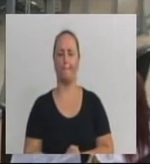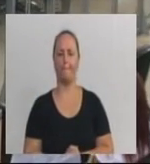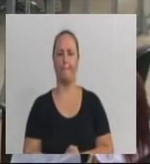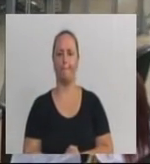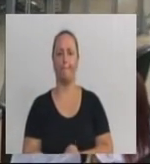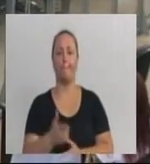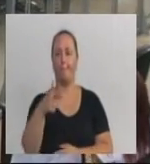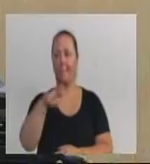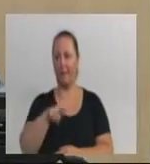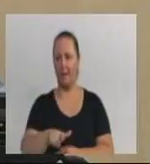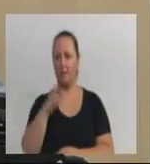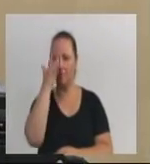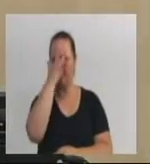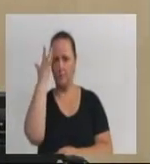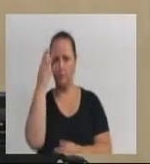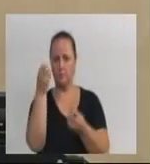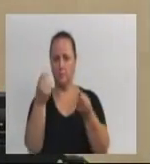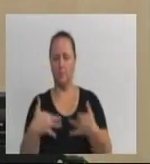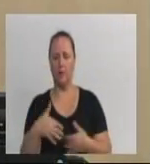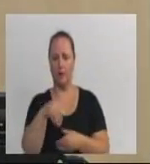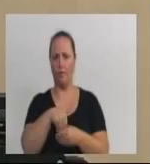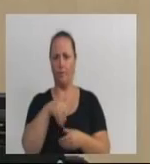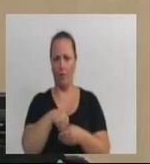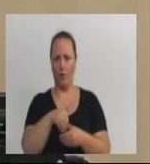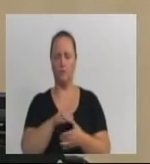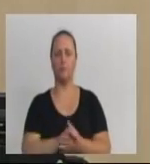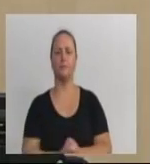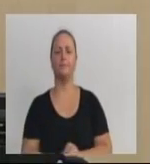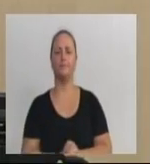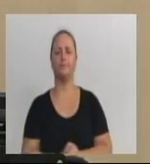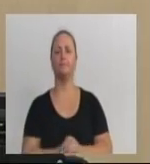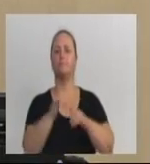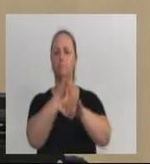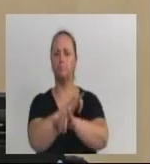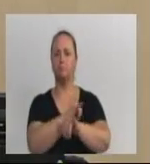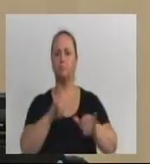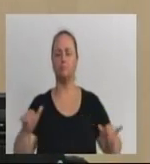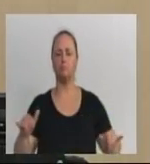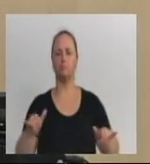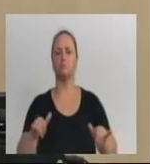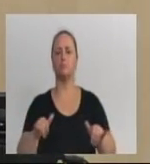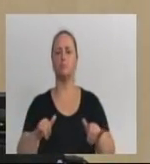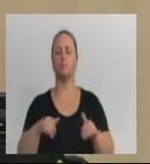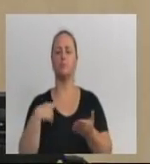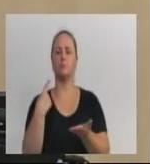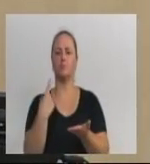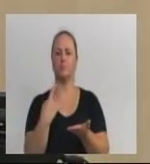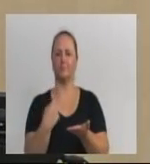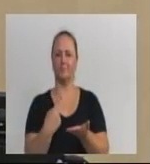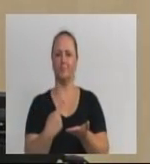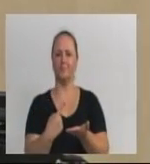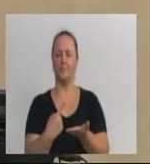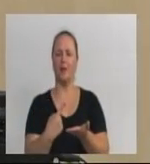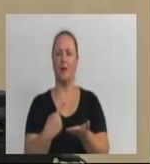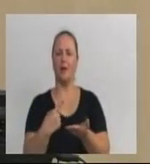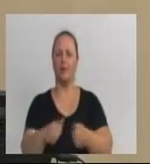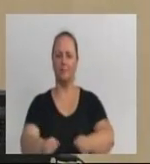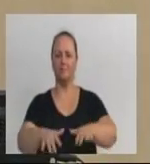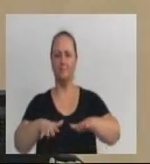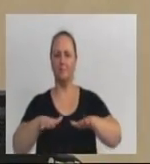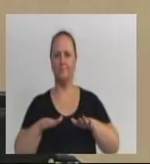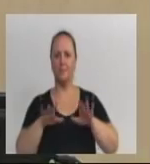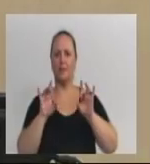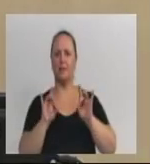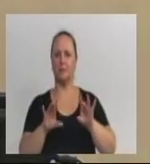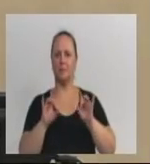Mais alguém deseja justificar voto? Então, informo que a sessão solene para a entrega de moções de louvor que estava marcada